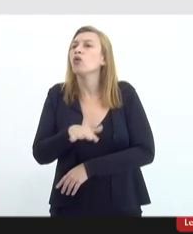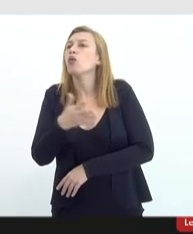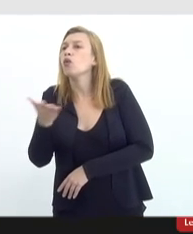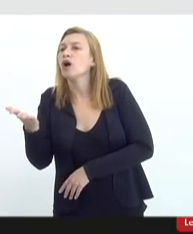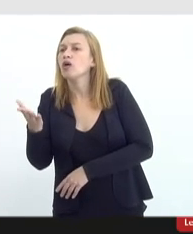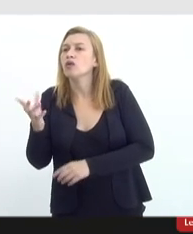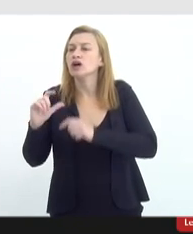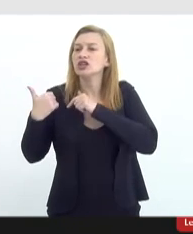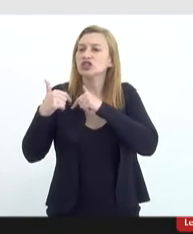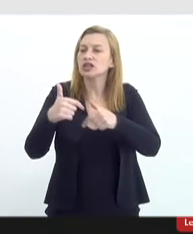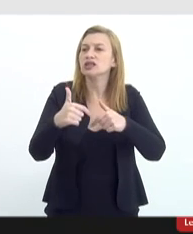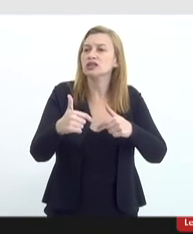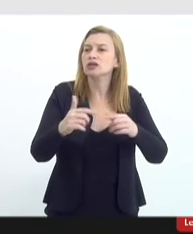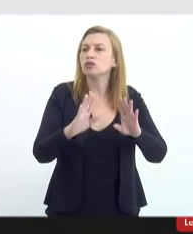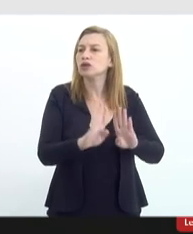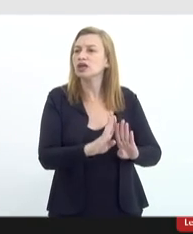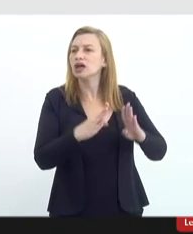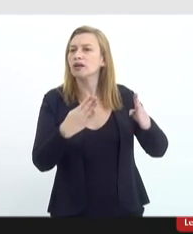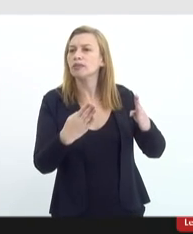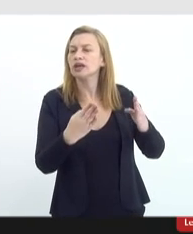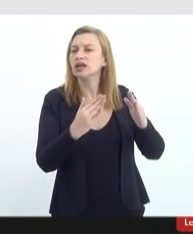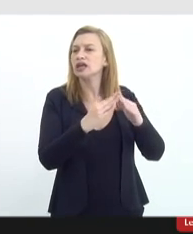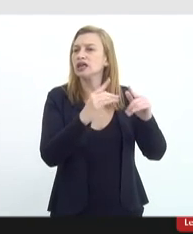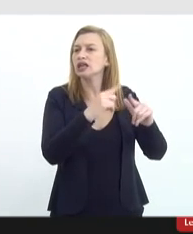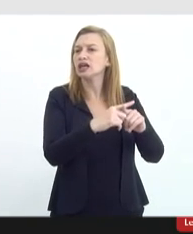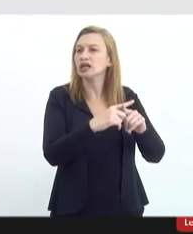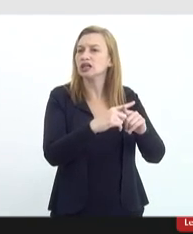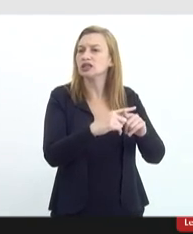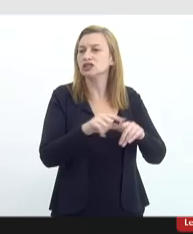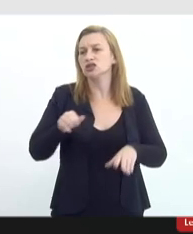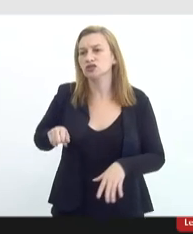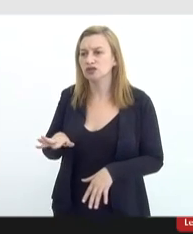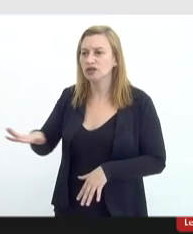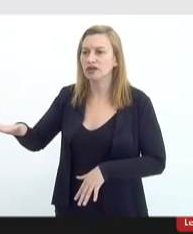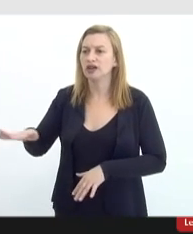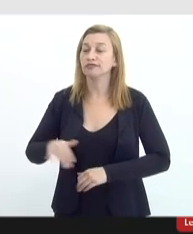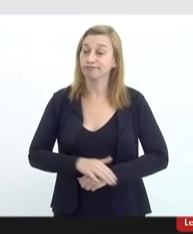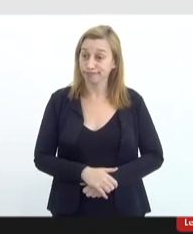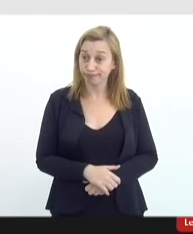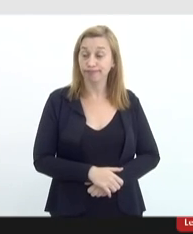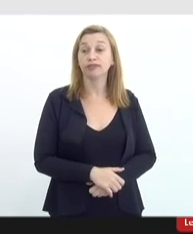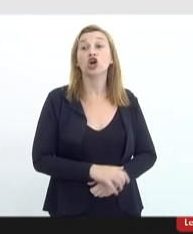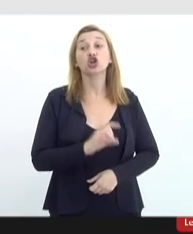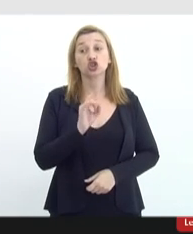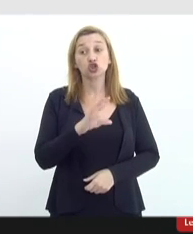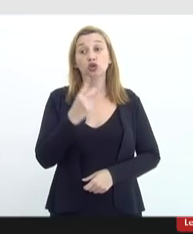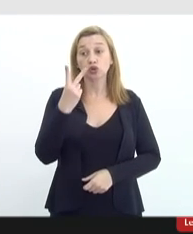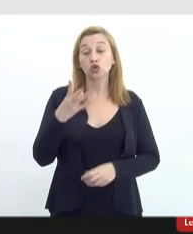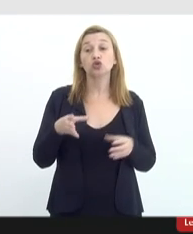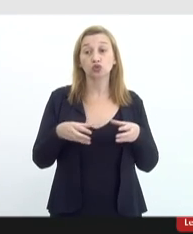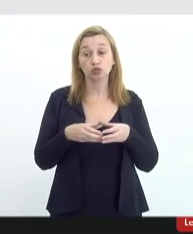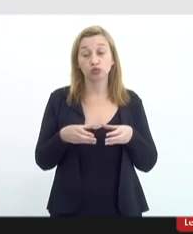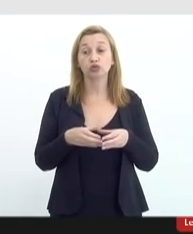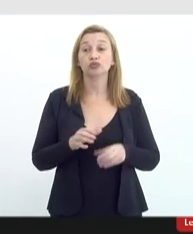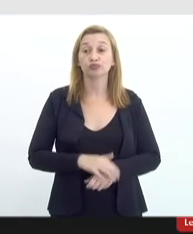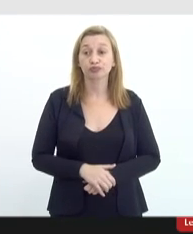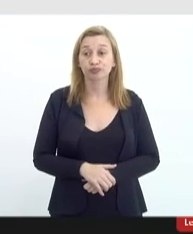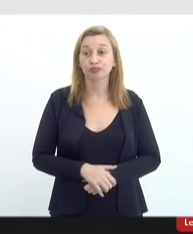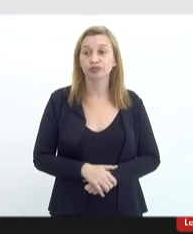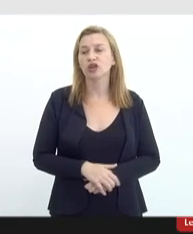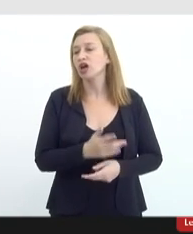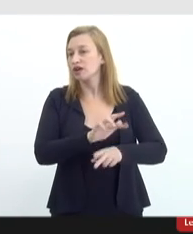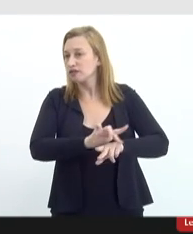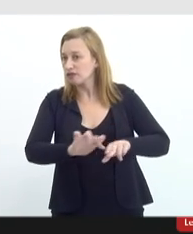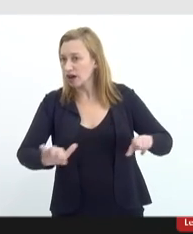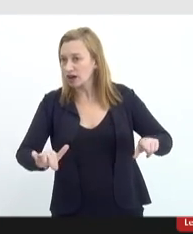as tradições que abriam templos em favelas, né? E aí a gente tinha somente dois grupos, porque eram vários